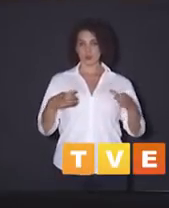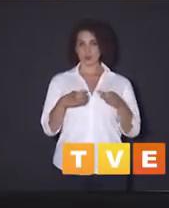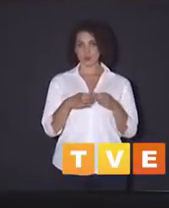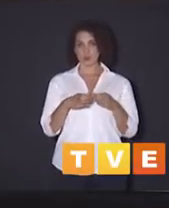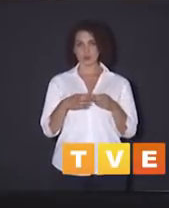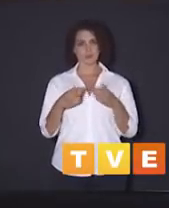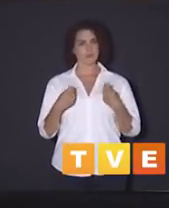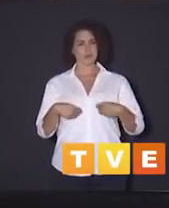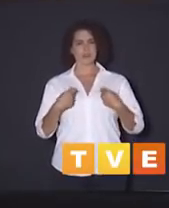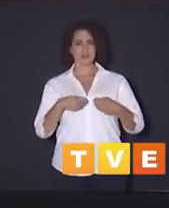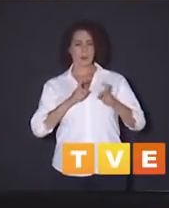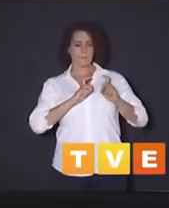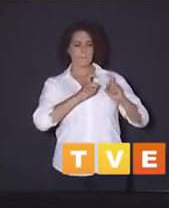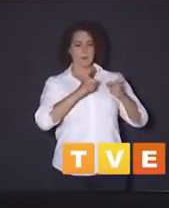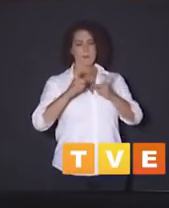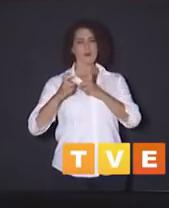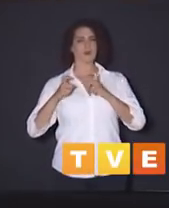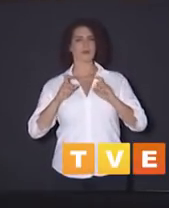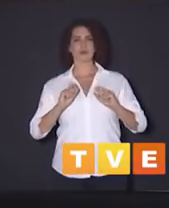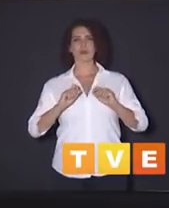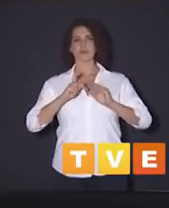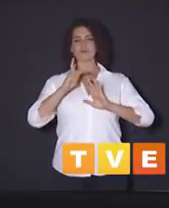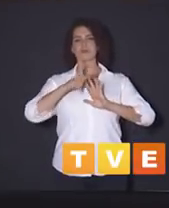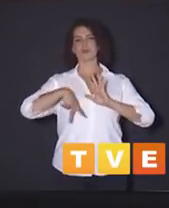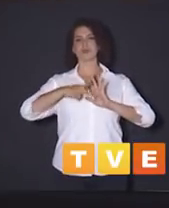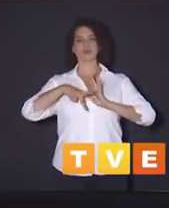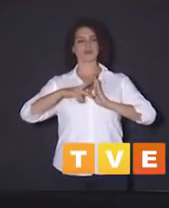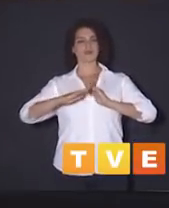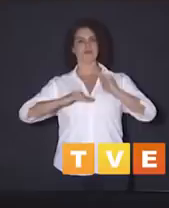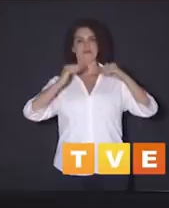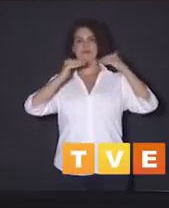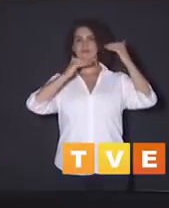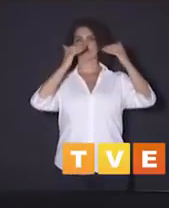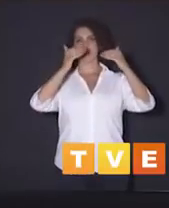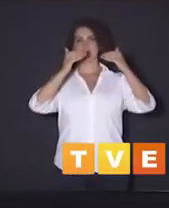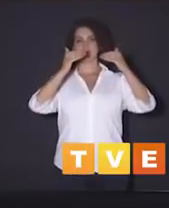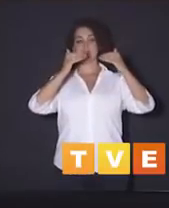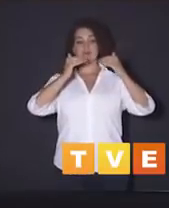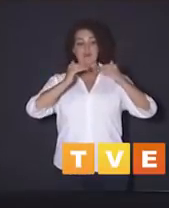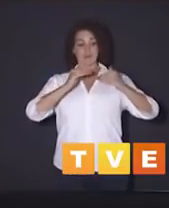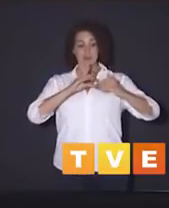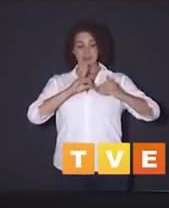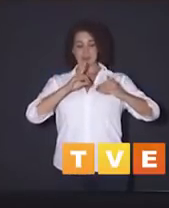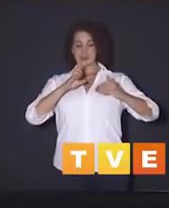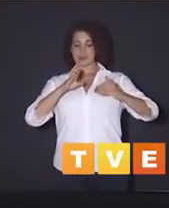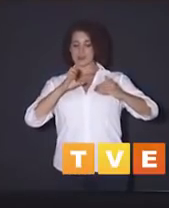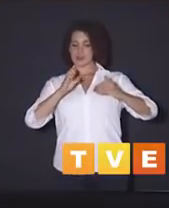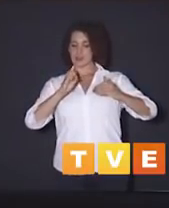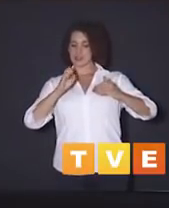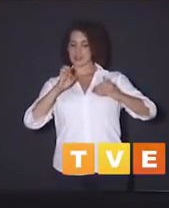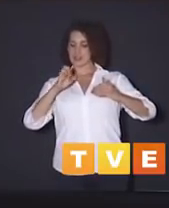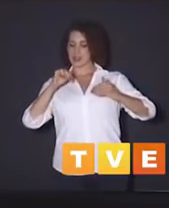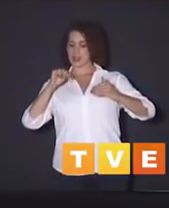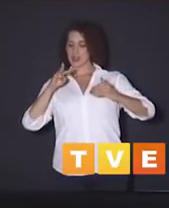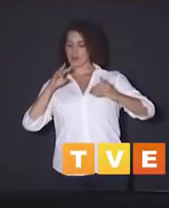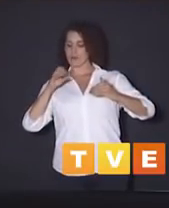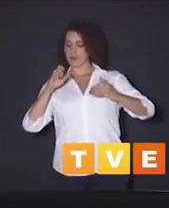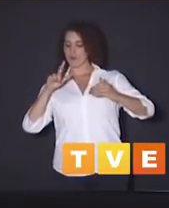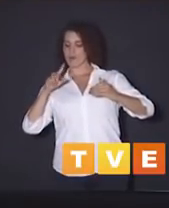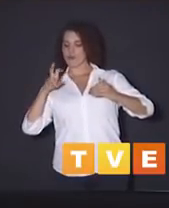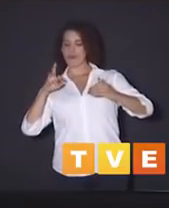que estar articulada por um projeto de desenvolvimento disse desenvolvimento desenvolver tirar o invólucro